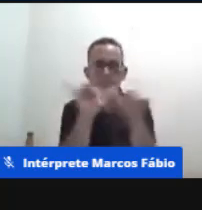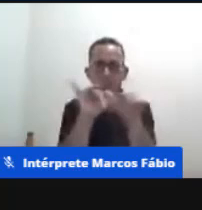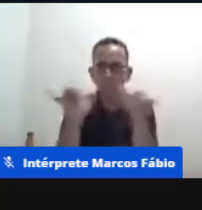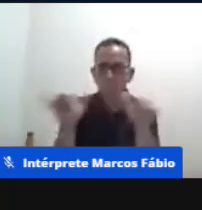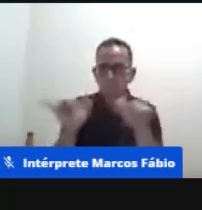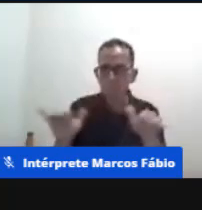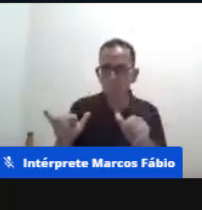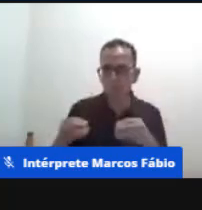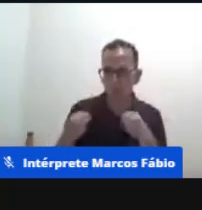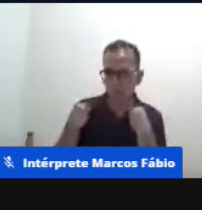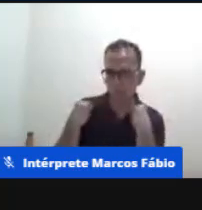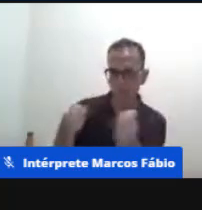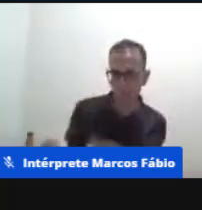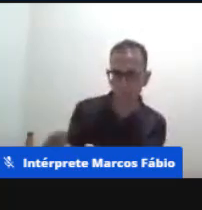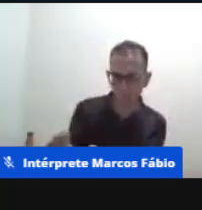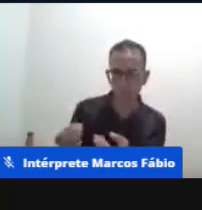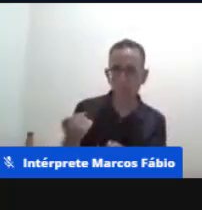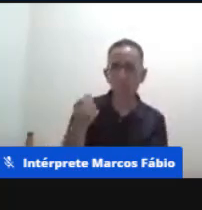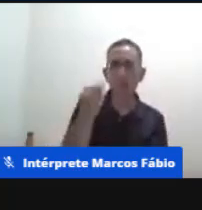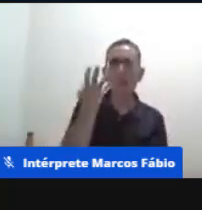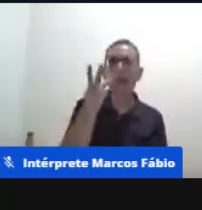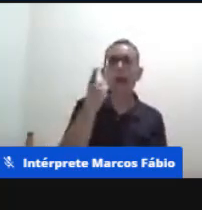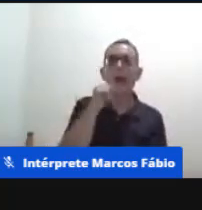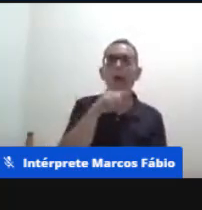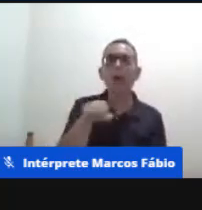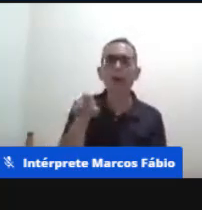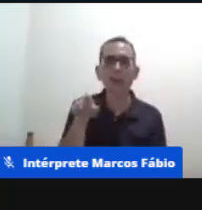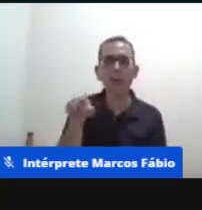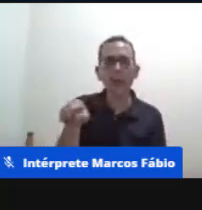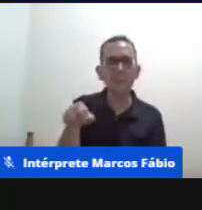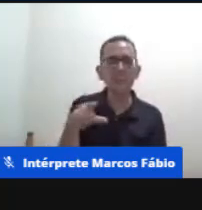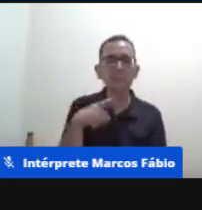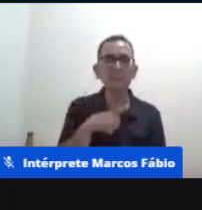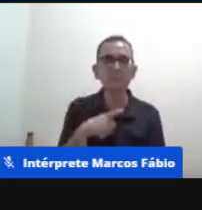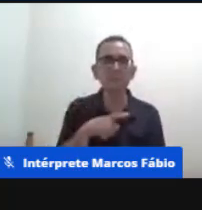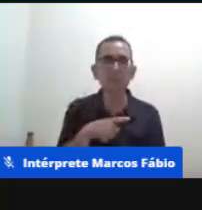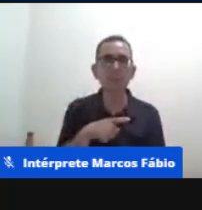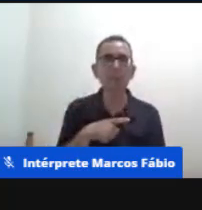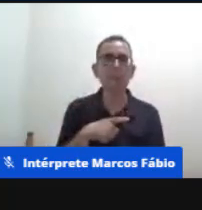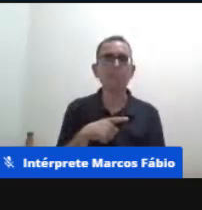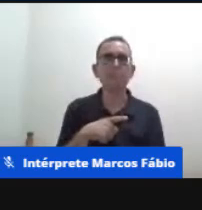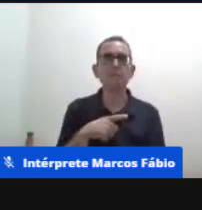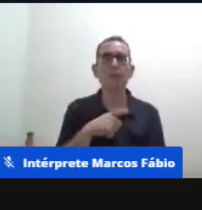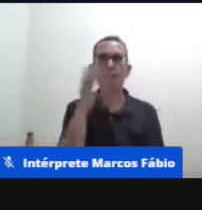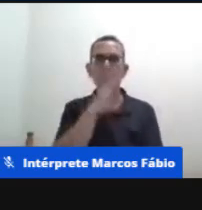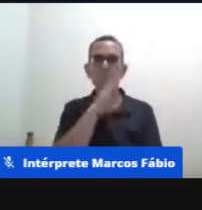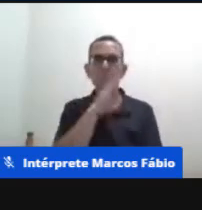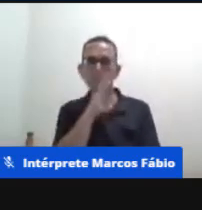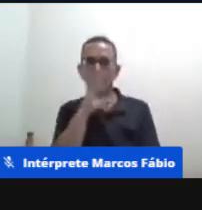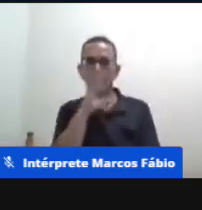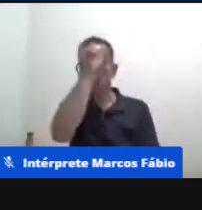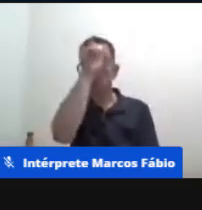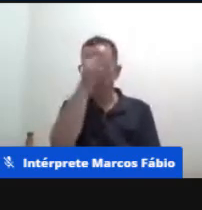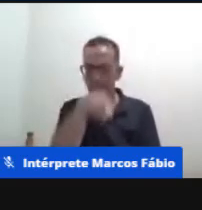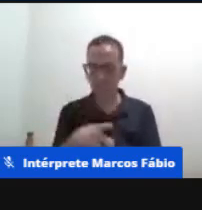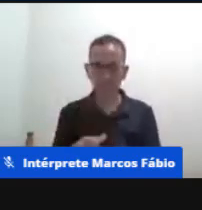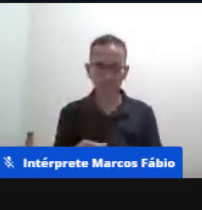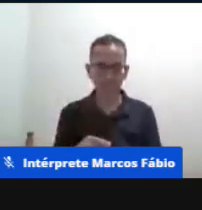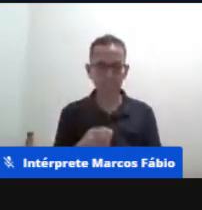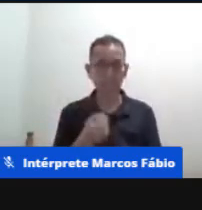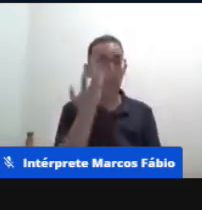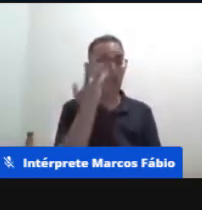gente pensa nessa criança que tem um comprometimento na velocidade do processamento, essa criança que tem um déficit